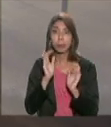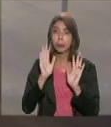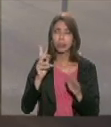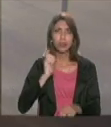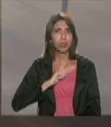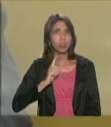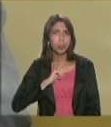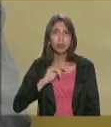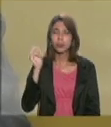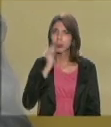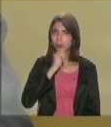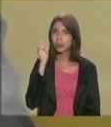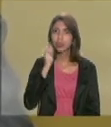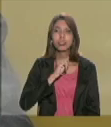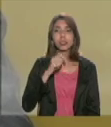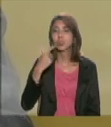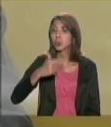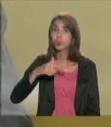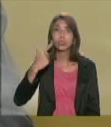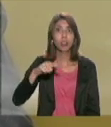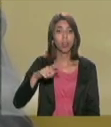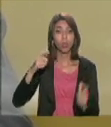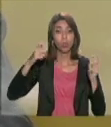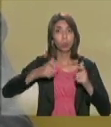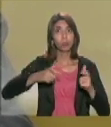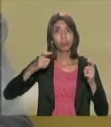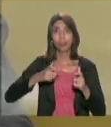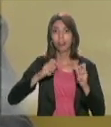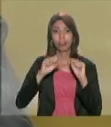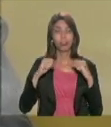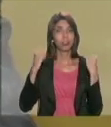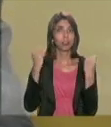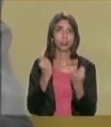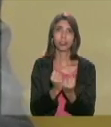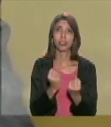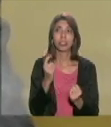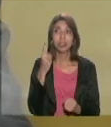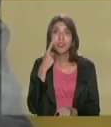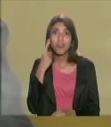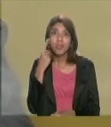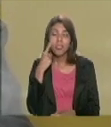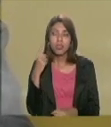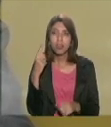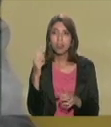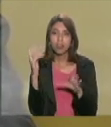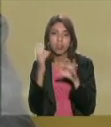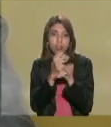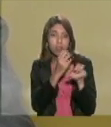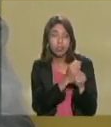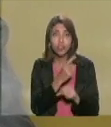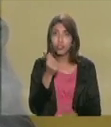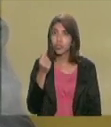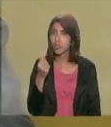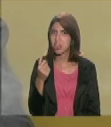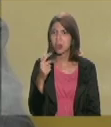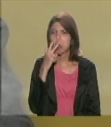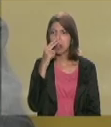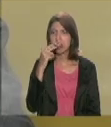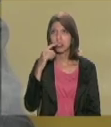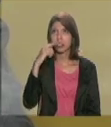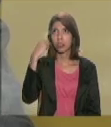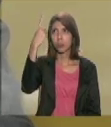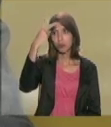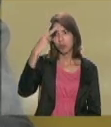Engenhão. Mas Flamengo e Fluminense não tem tido campo. Se você cotejar a renda, você vê que o Flamengo deve estar